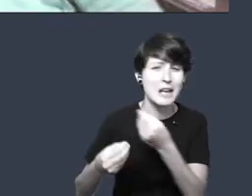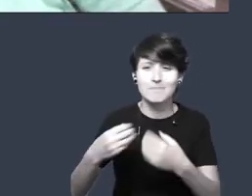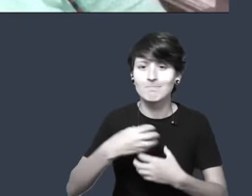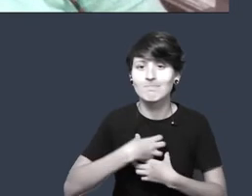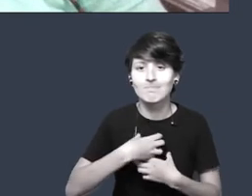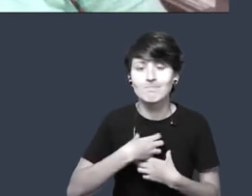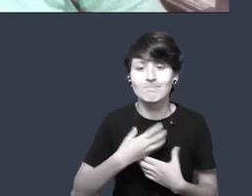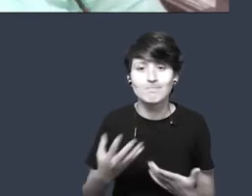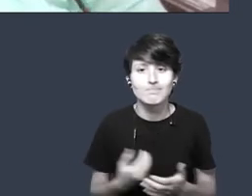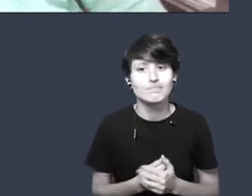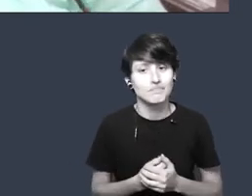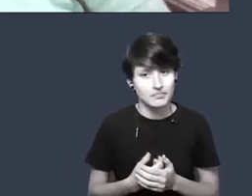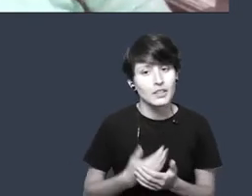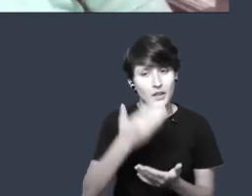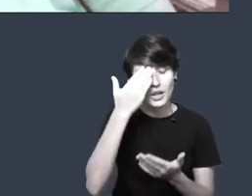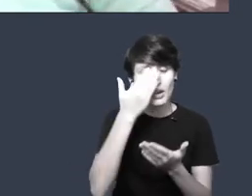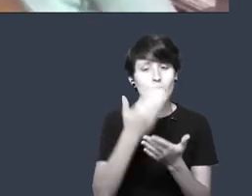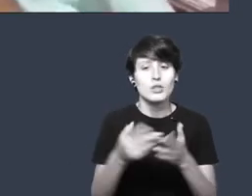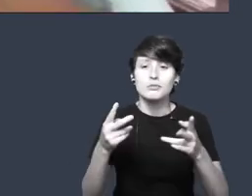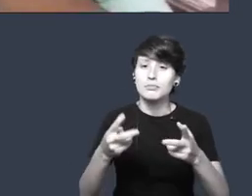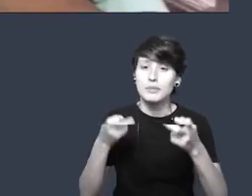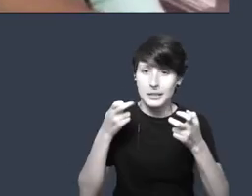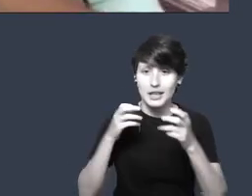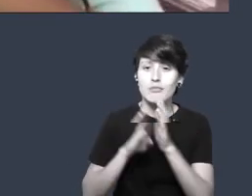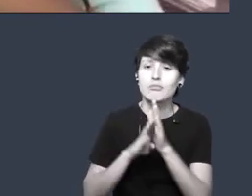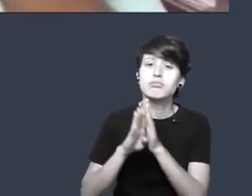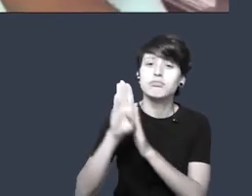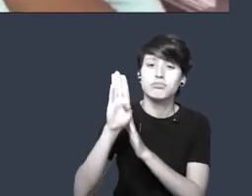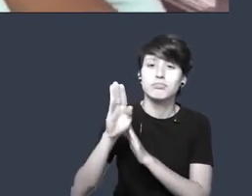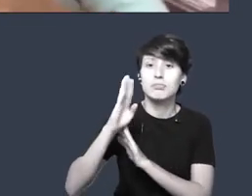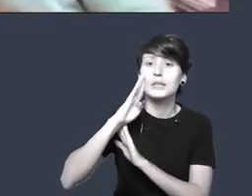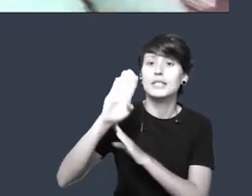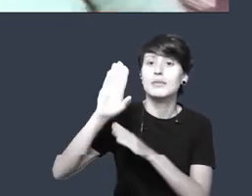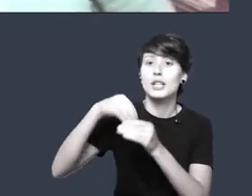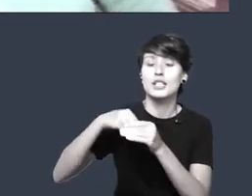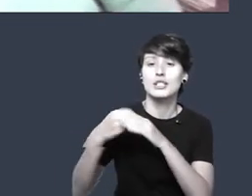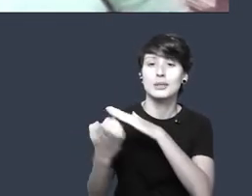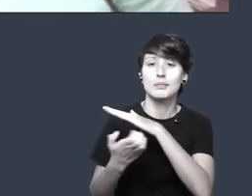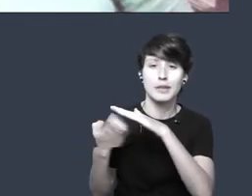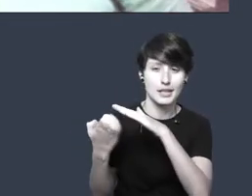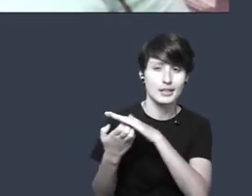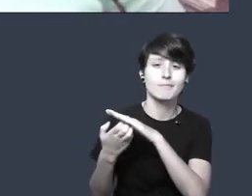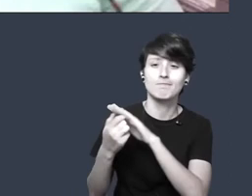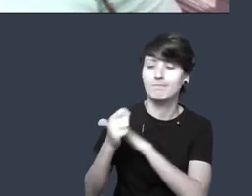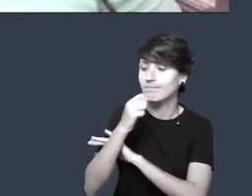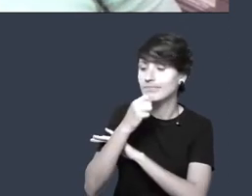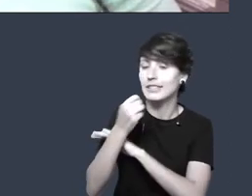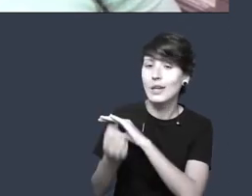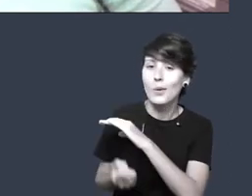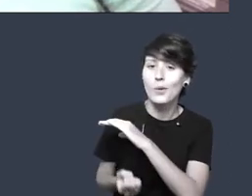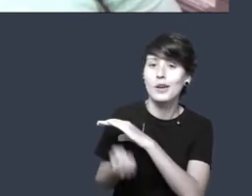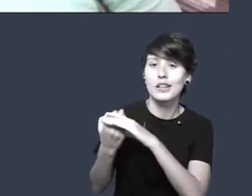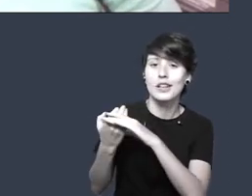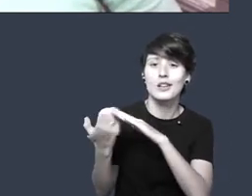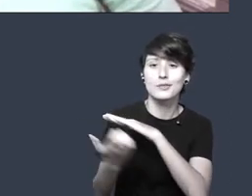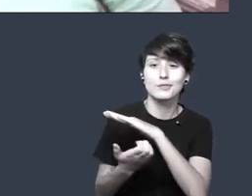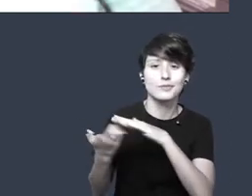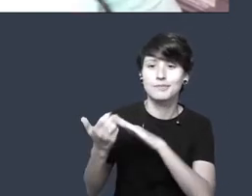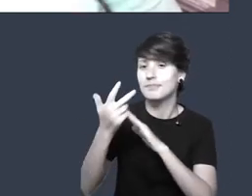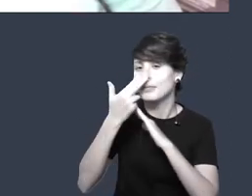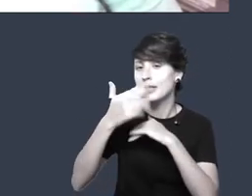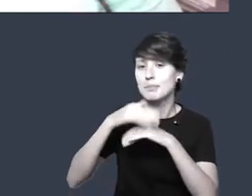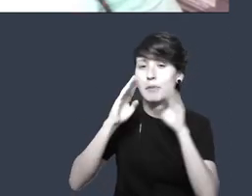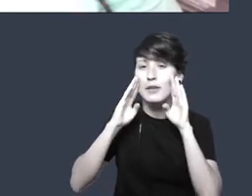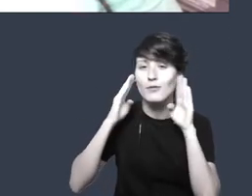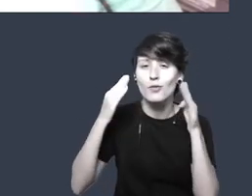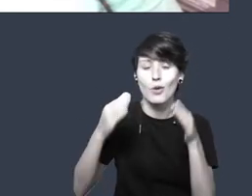eu vejo, com certeza eu vejo avanço. Até dentro das empresas agora, eles estão criando uma organização que é focada nessa parte